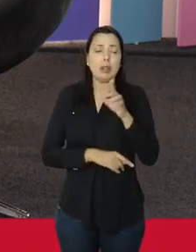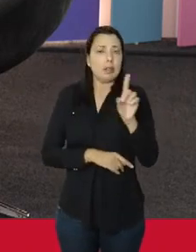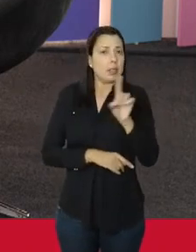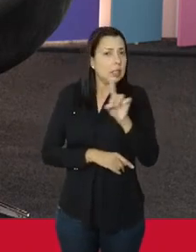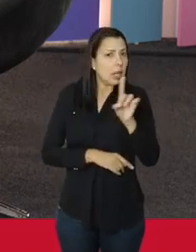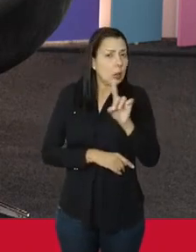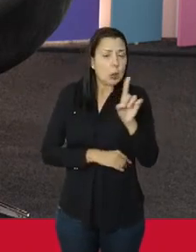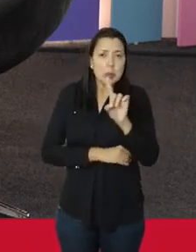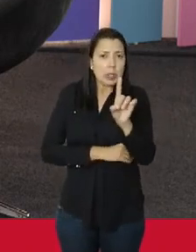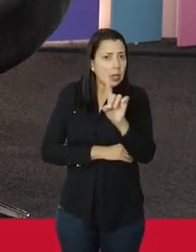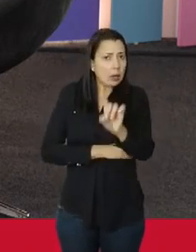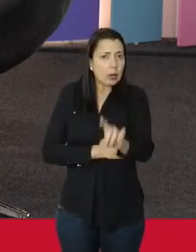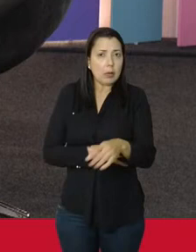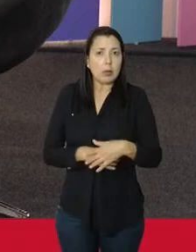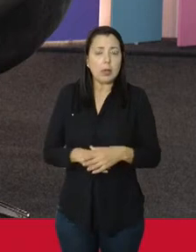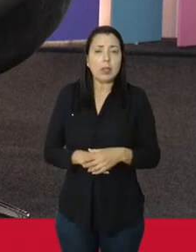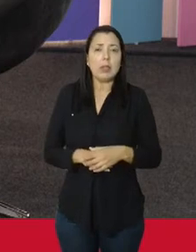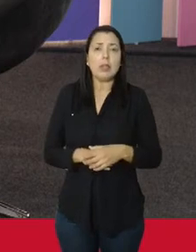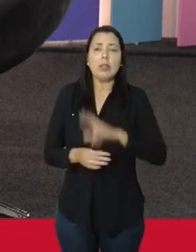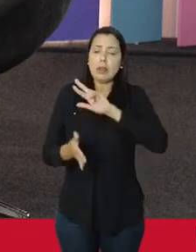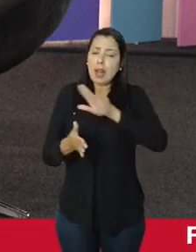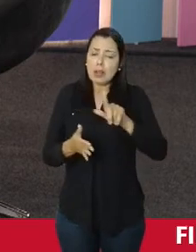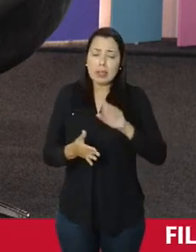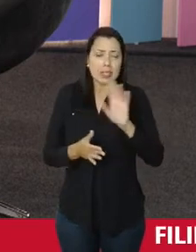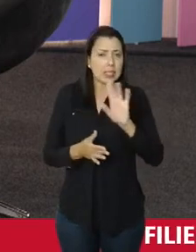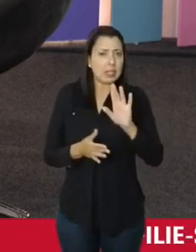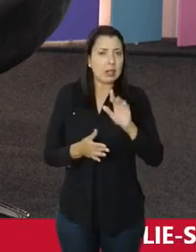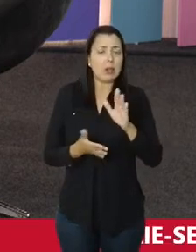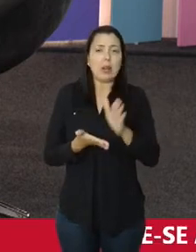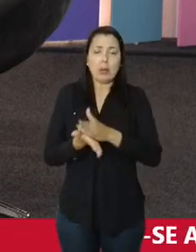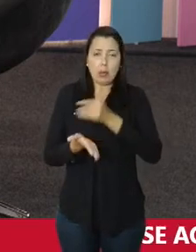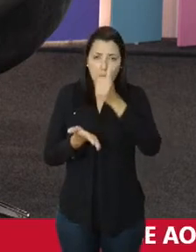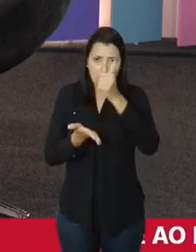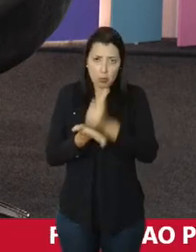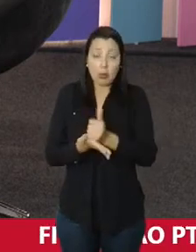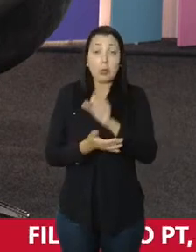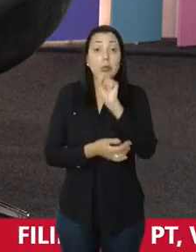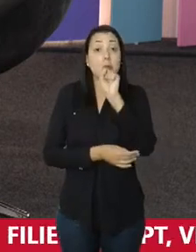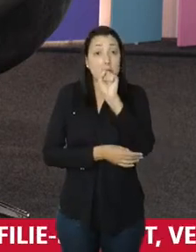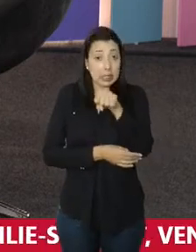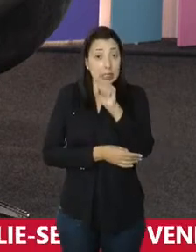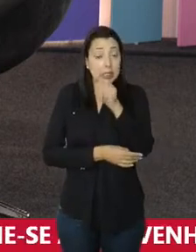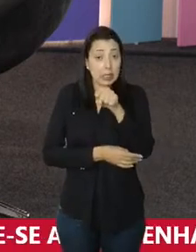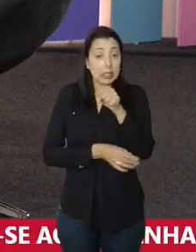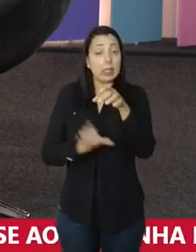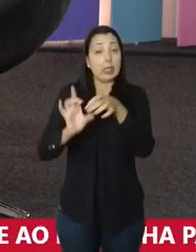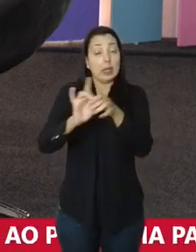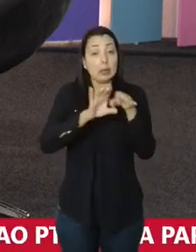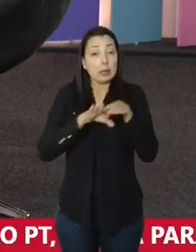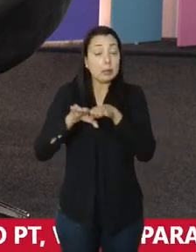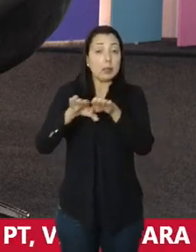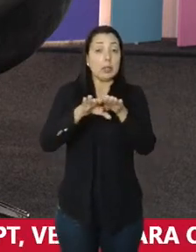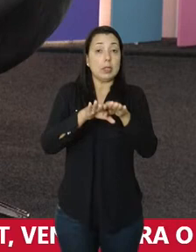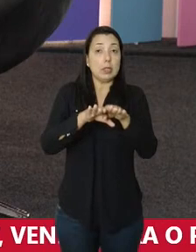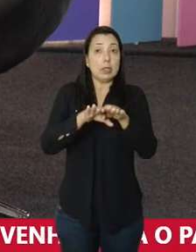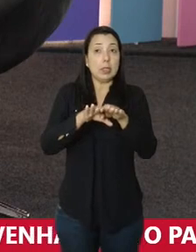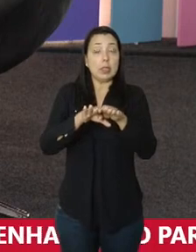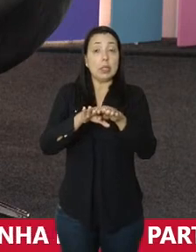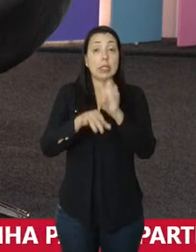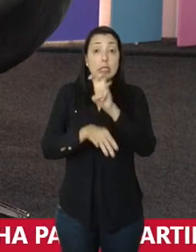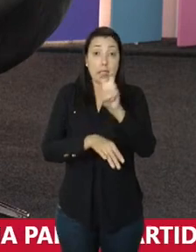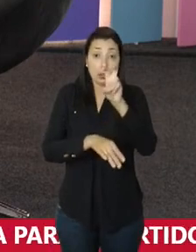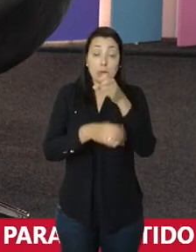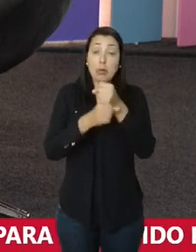não, não, 1000 vezes não ao golpe e sim à democracia. Passados